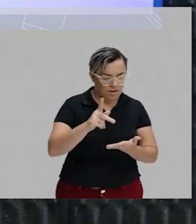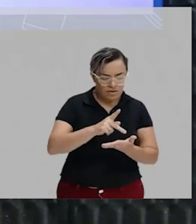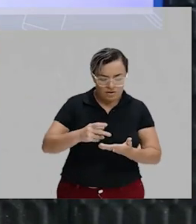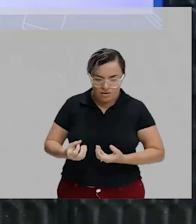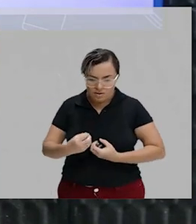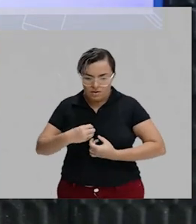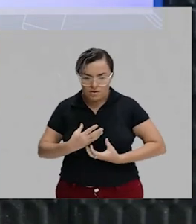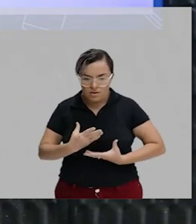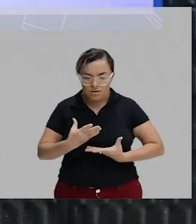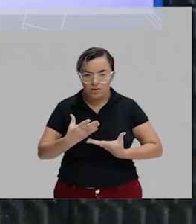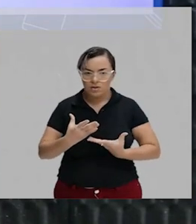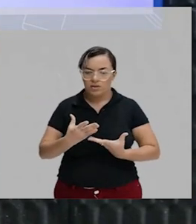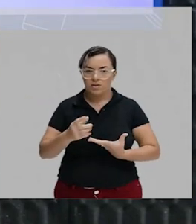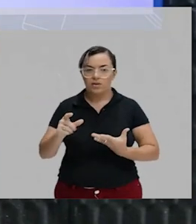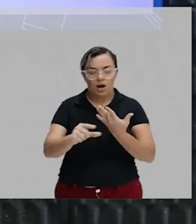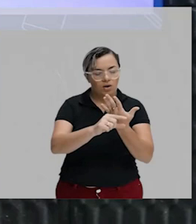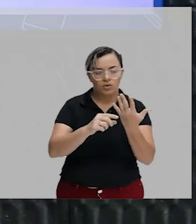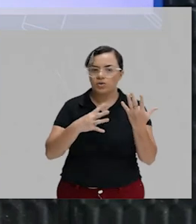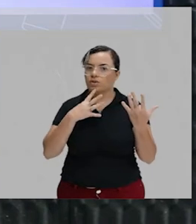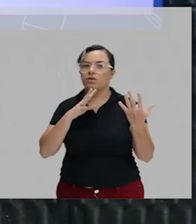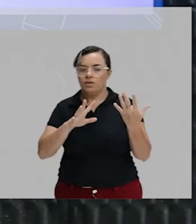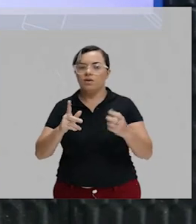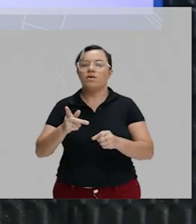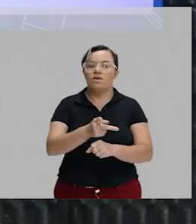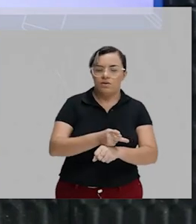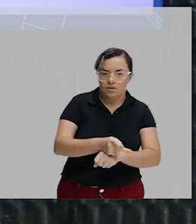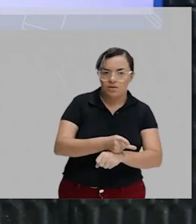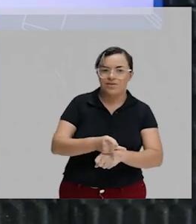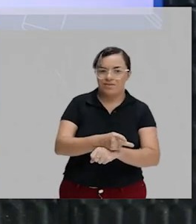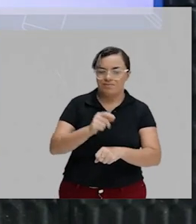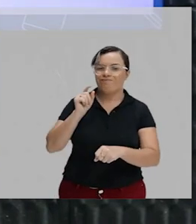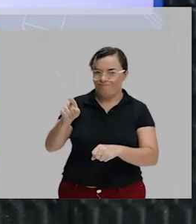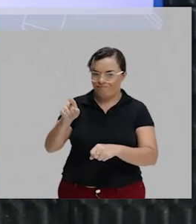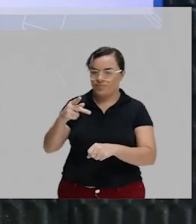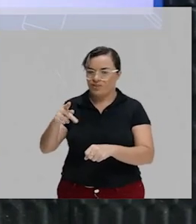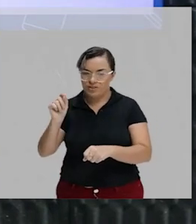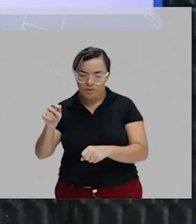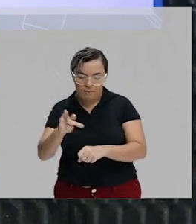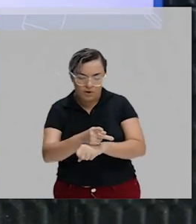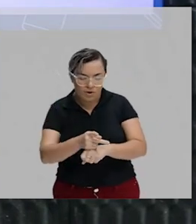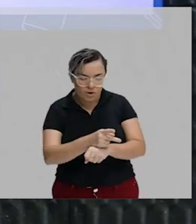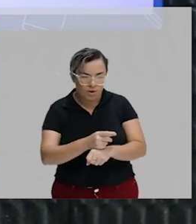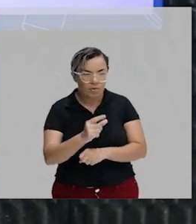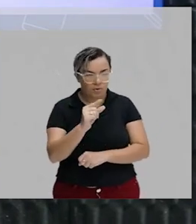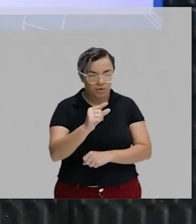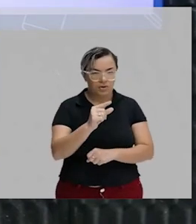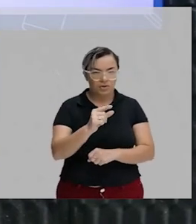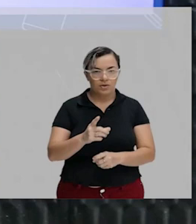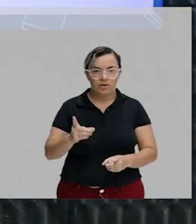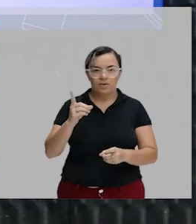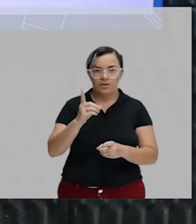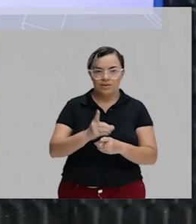até anônimos e você procurar um pouquinho você vai encontrar também poesias né poemas de